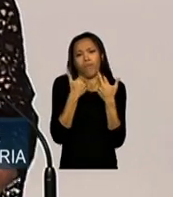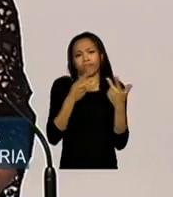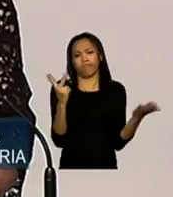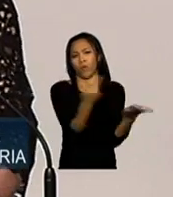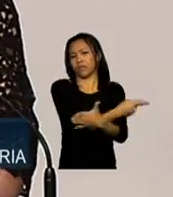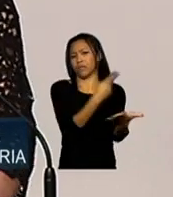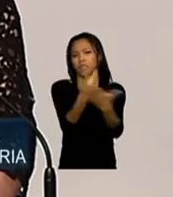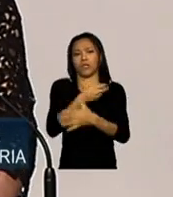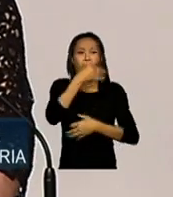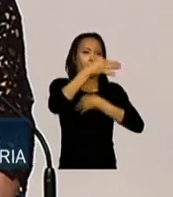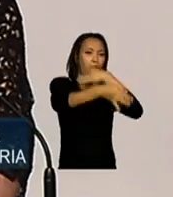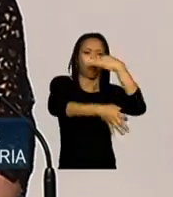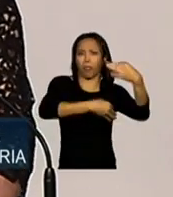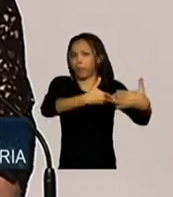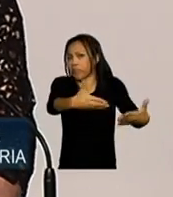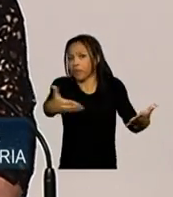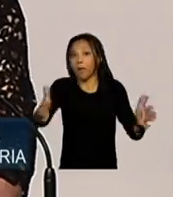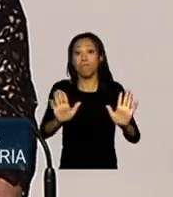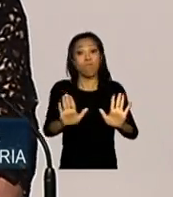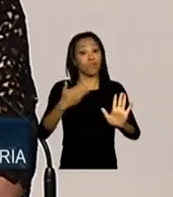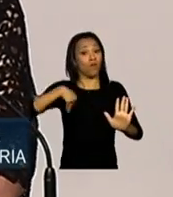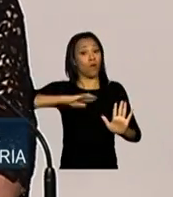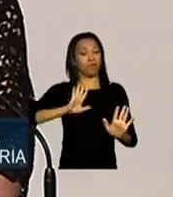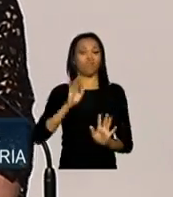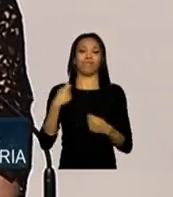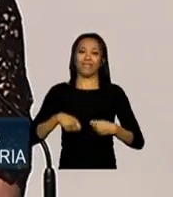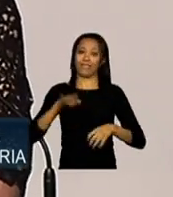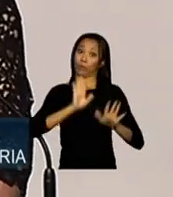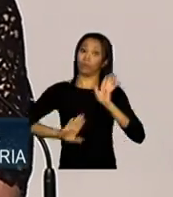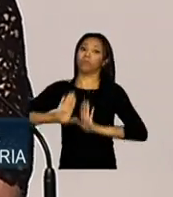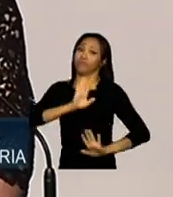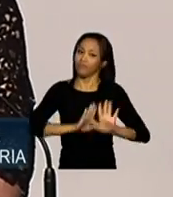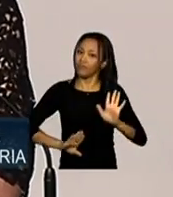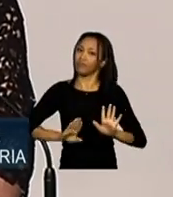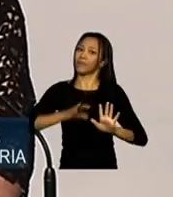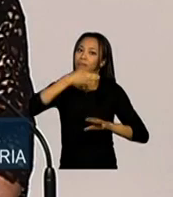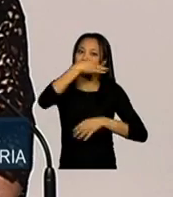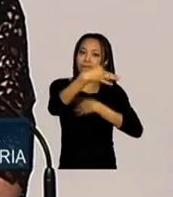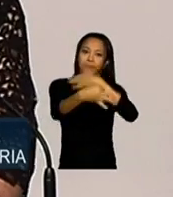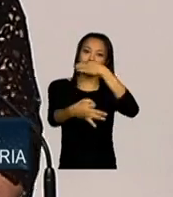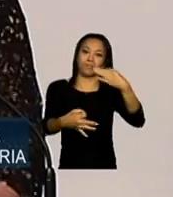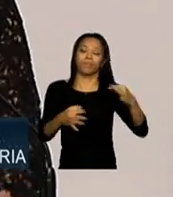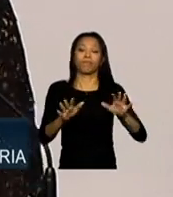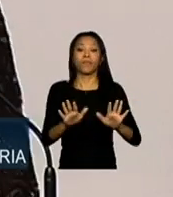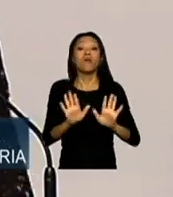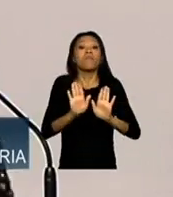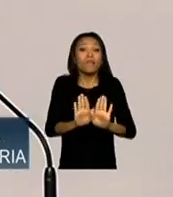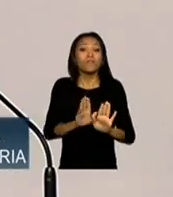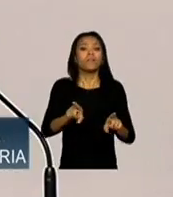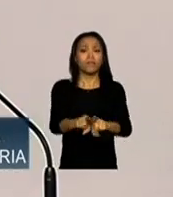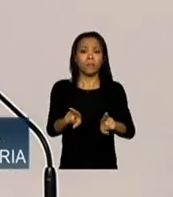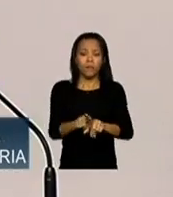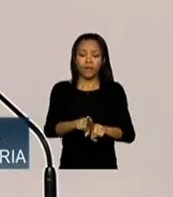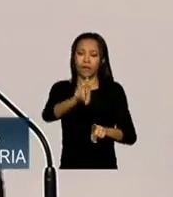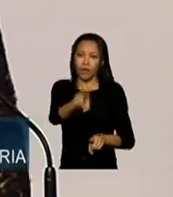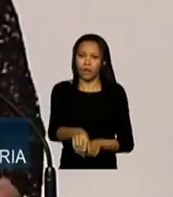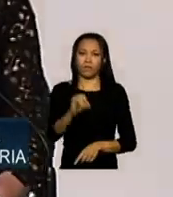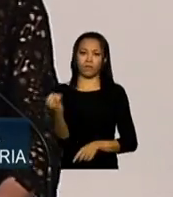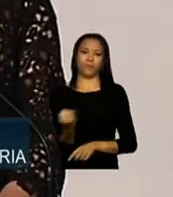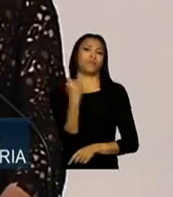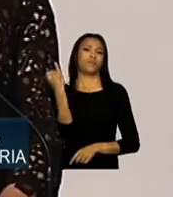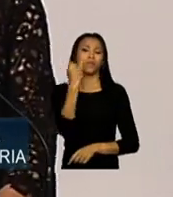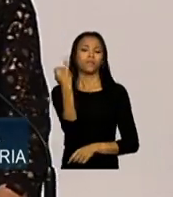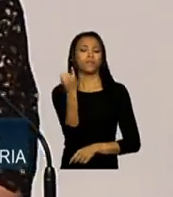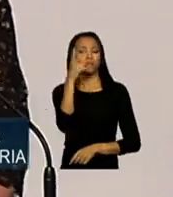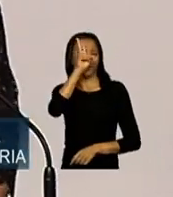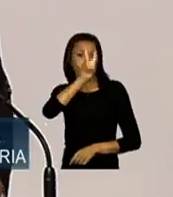e admito que é preciso tomar cuidado com este risco. Mas é importante também